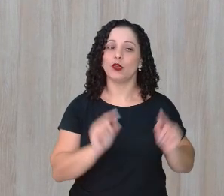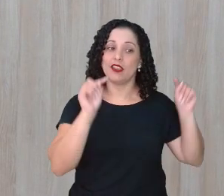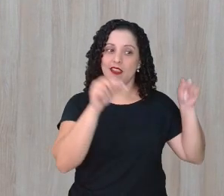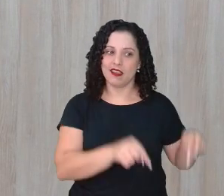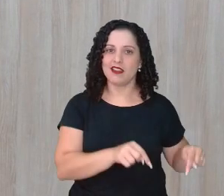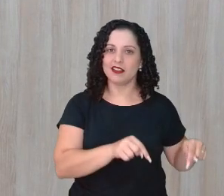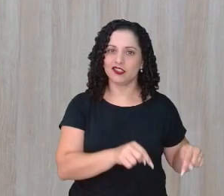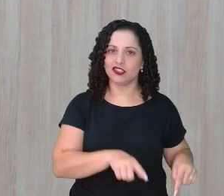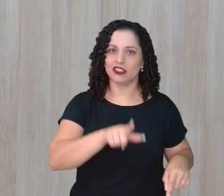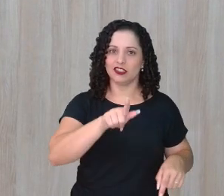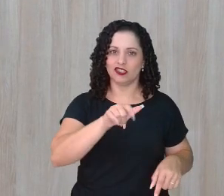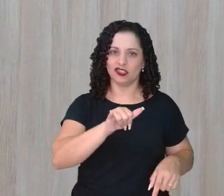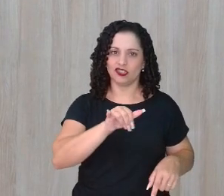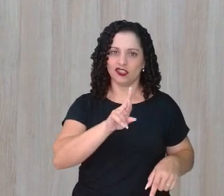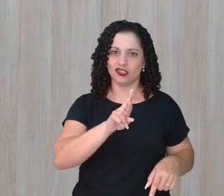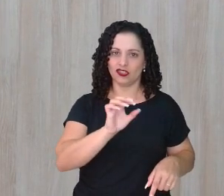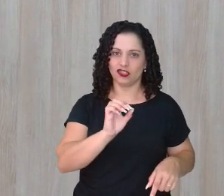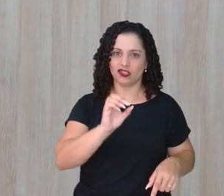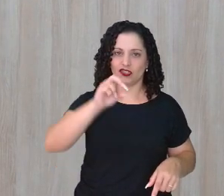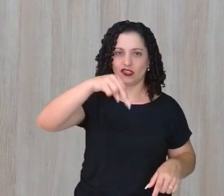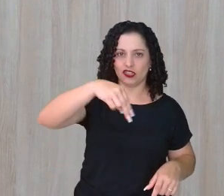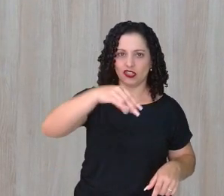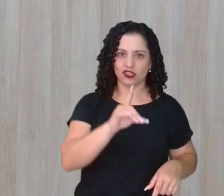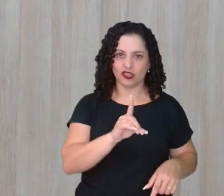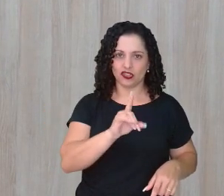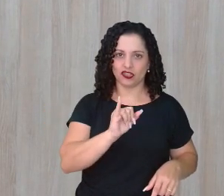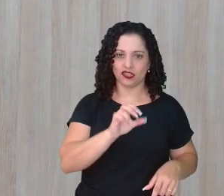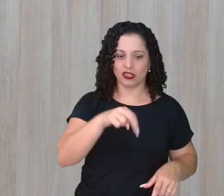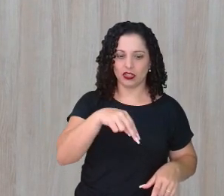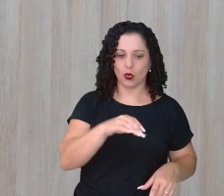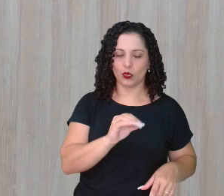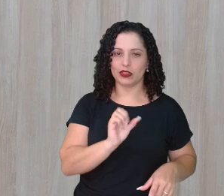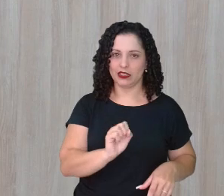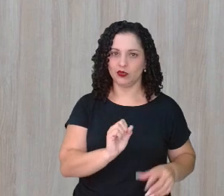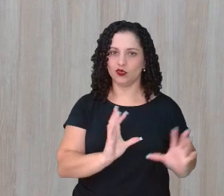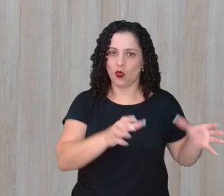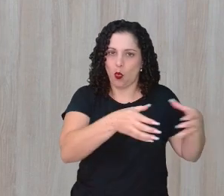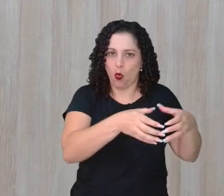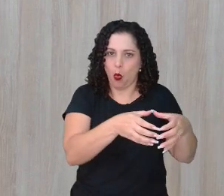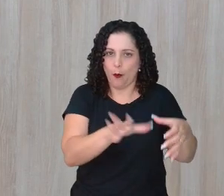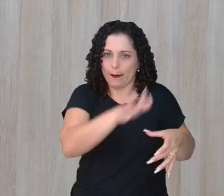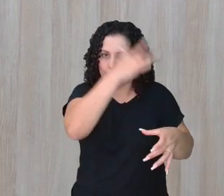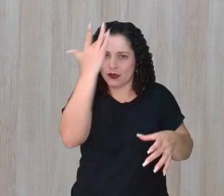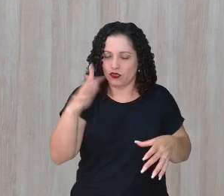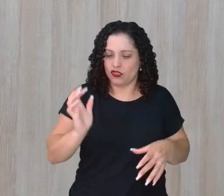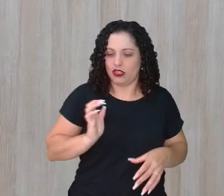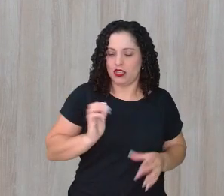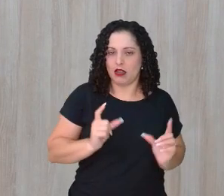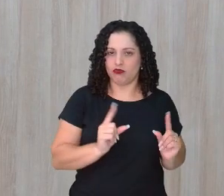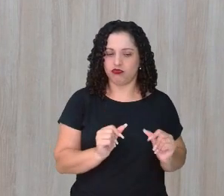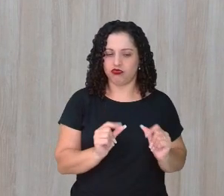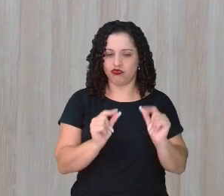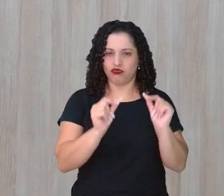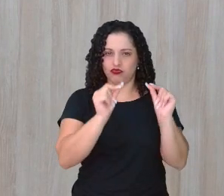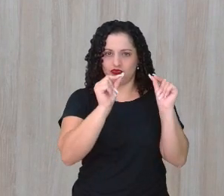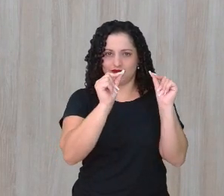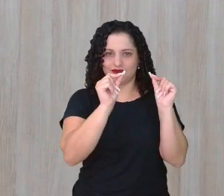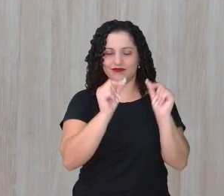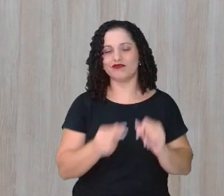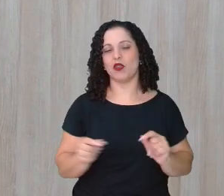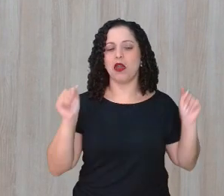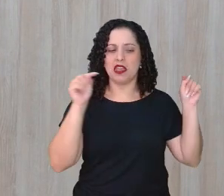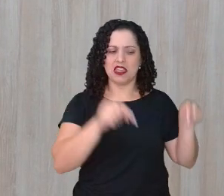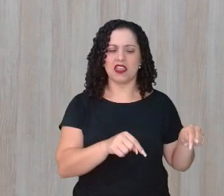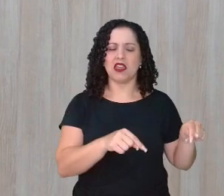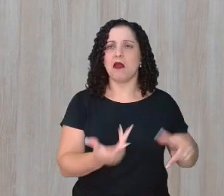era aquela ala mais da alta burguesia, né? Aqueles que detinham mais o poder financeiro. Então,